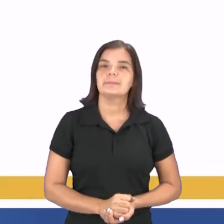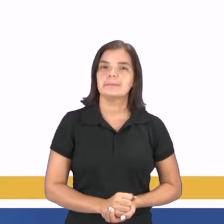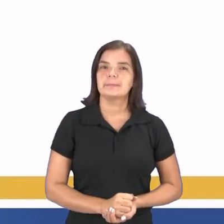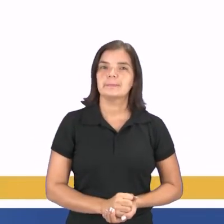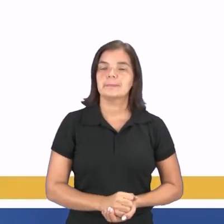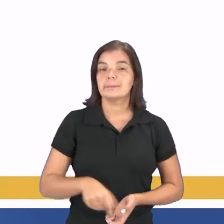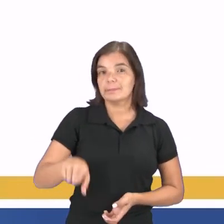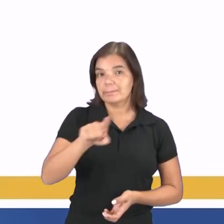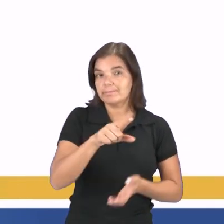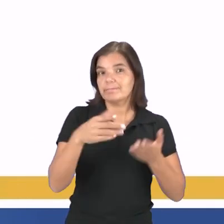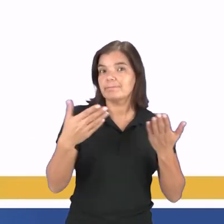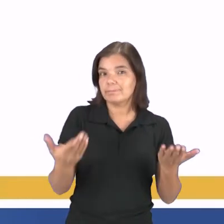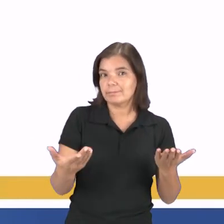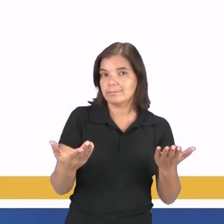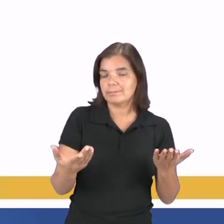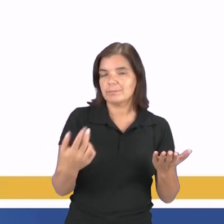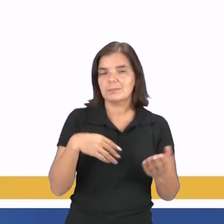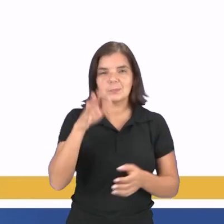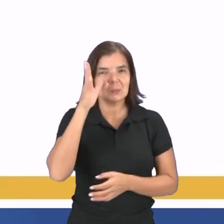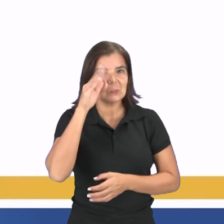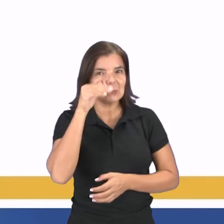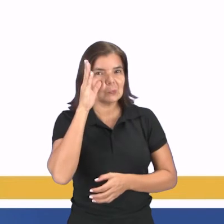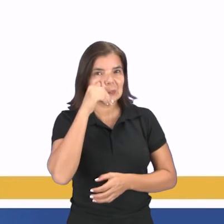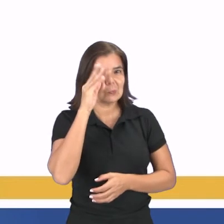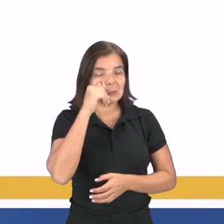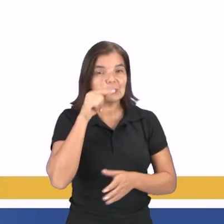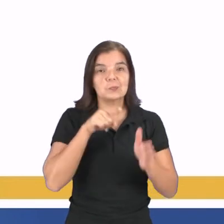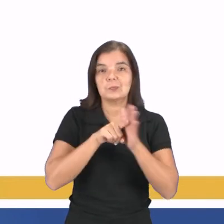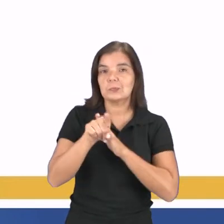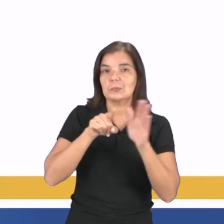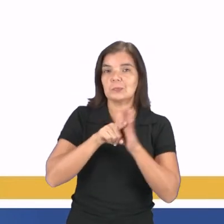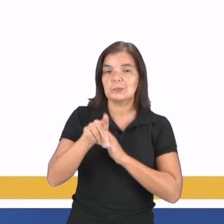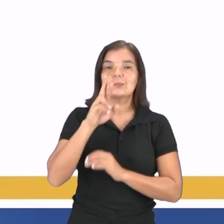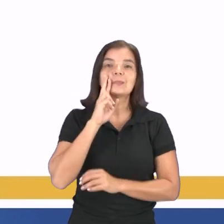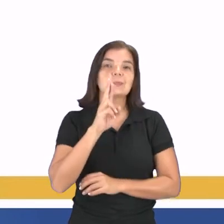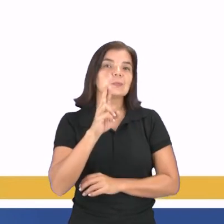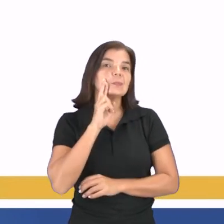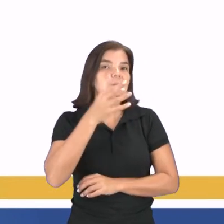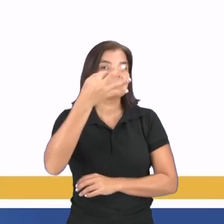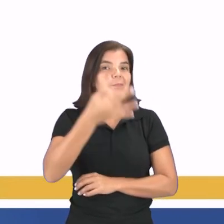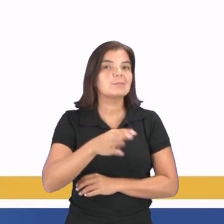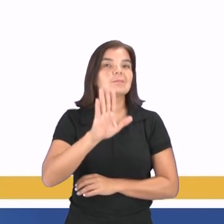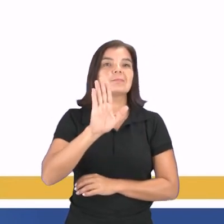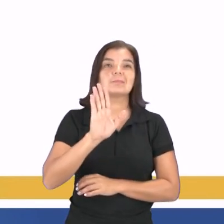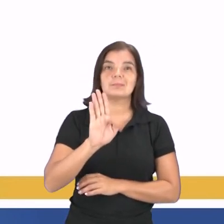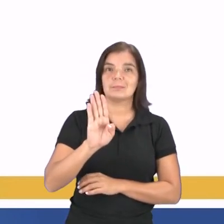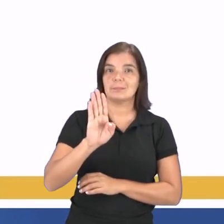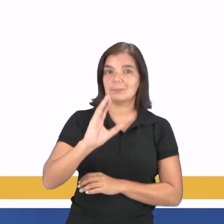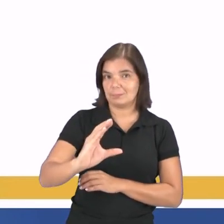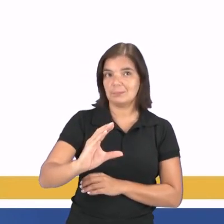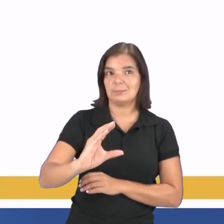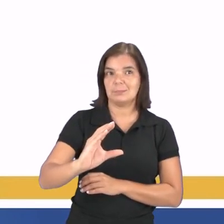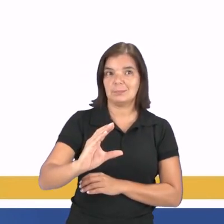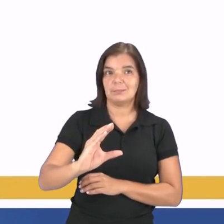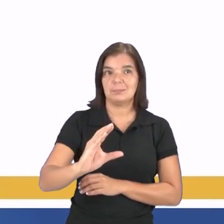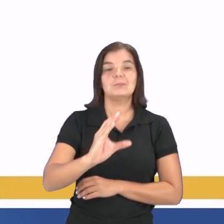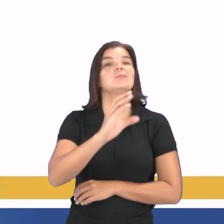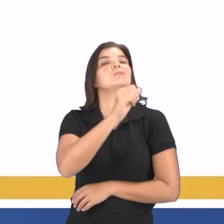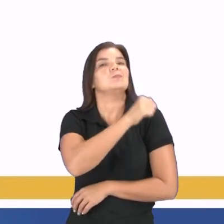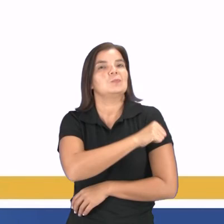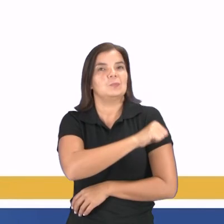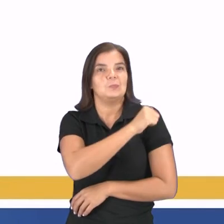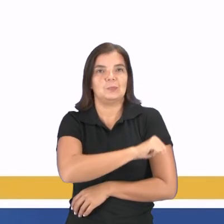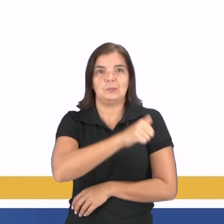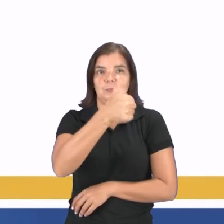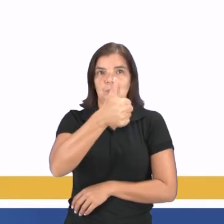1910. Então, para matar sua curiosidade sobre esta pergunta, a resposta certa é a letra C. Foi no Rio de